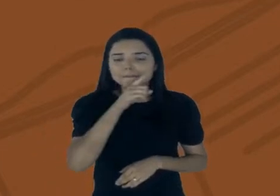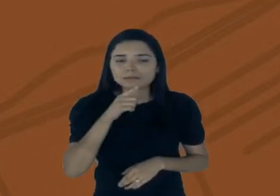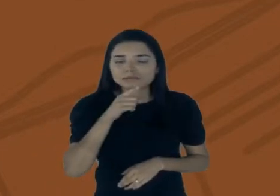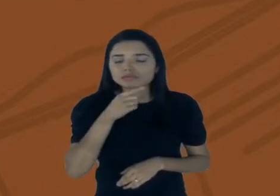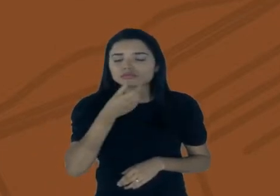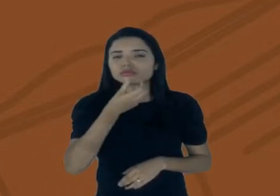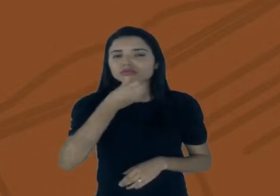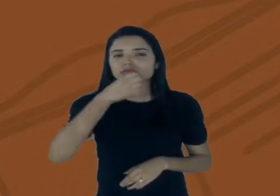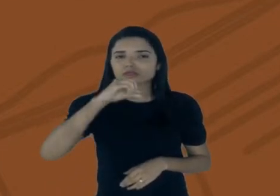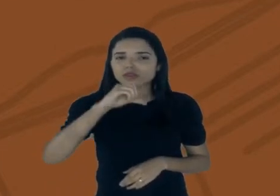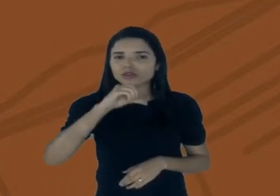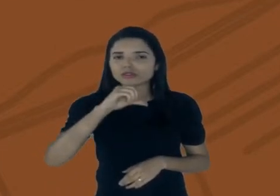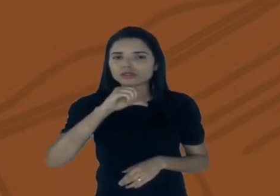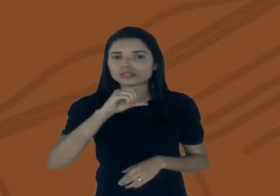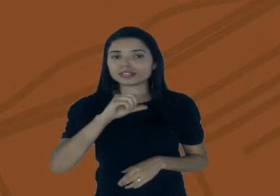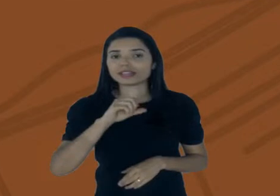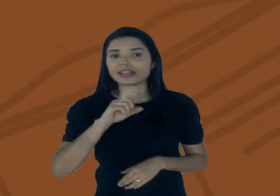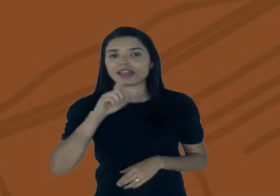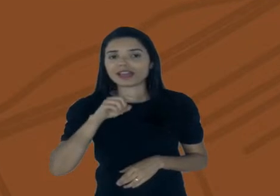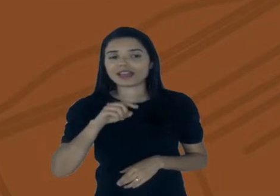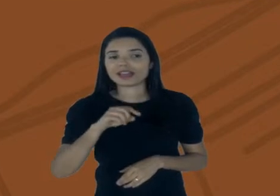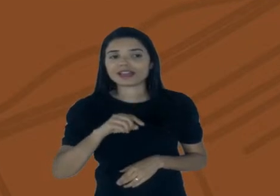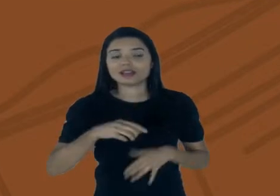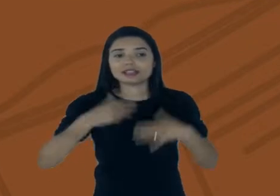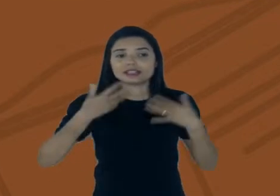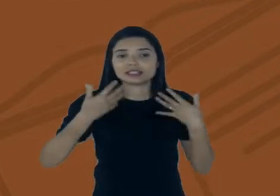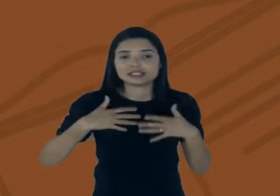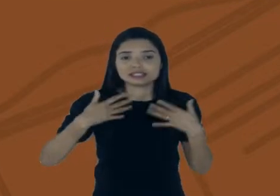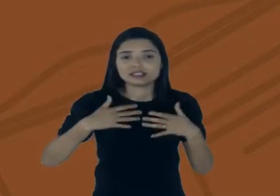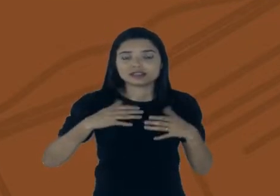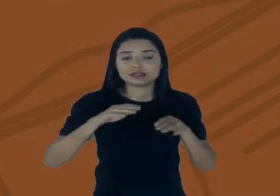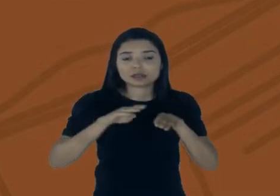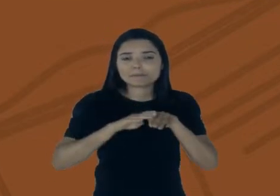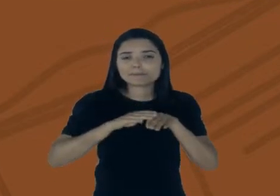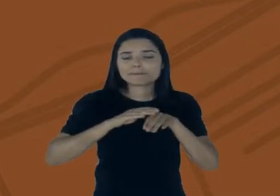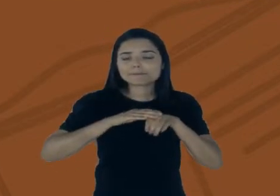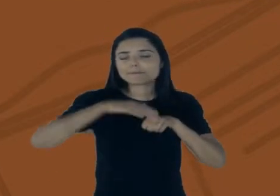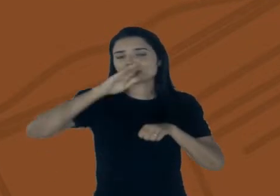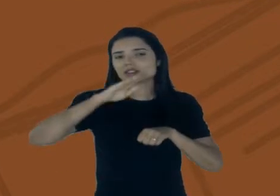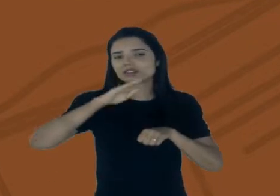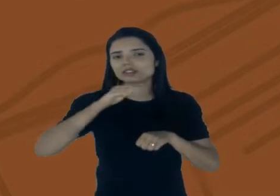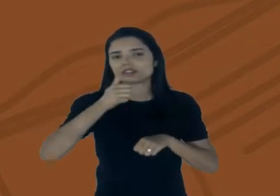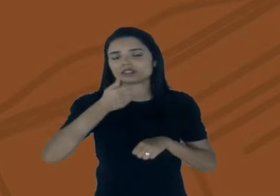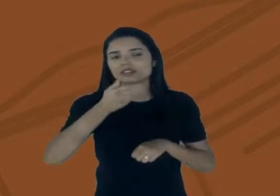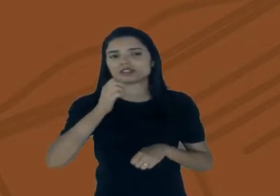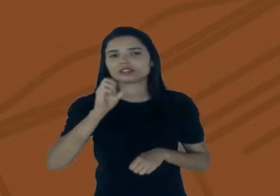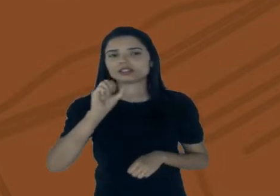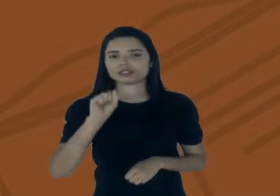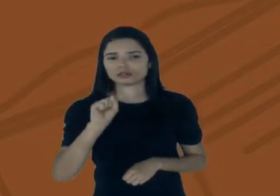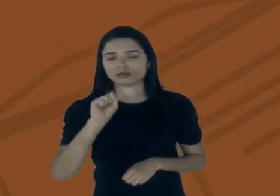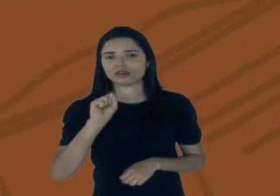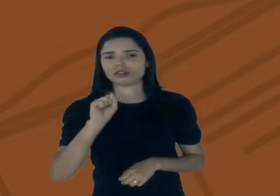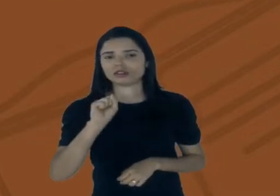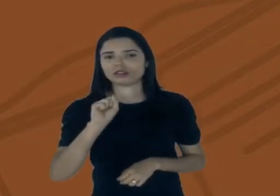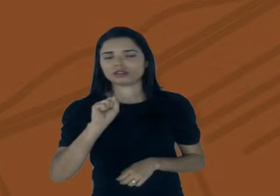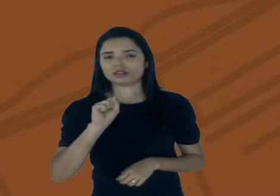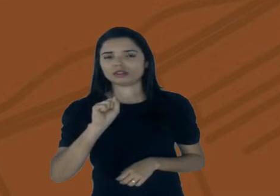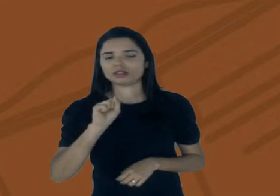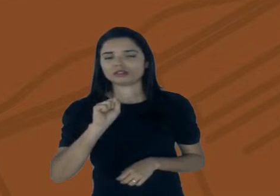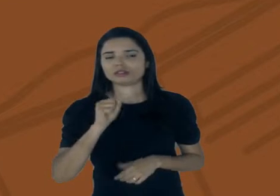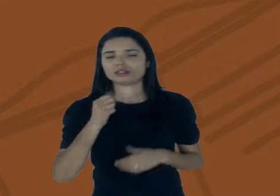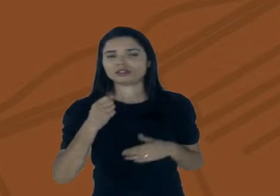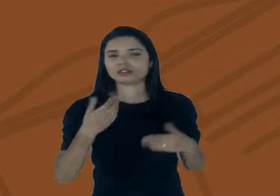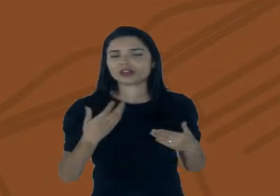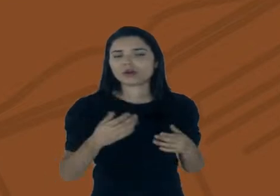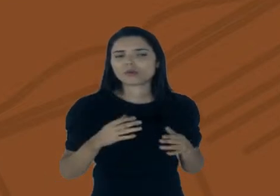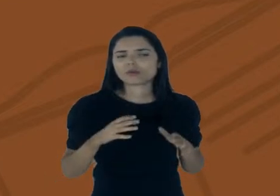de 18/12. Então, para que a gente observe qual é o grau, né? Quando a gente realmente já